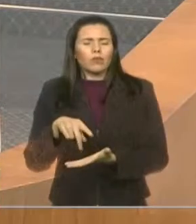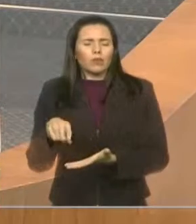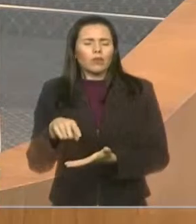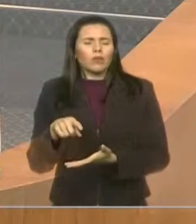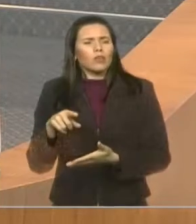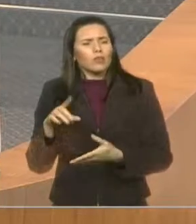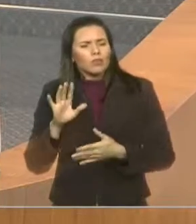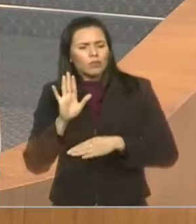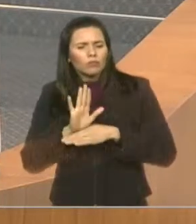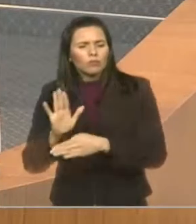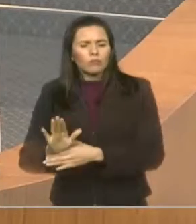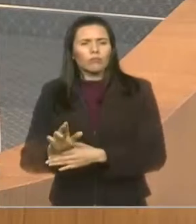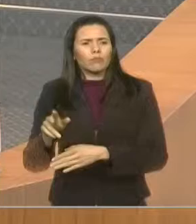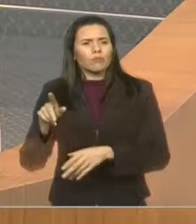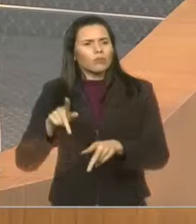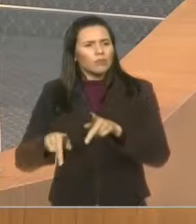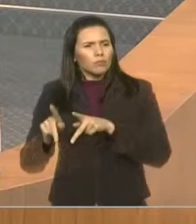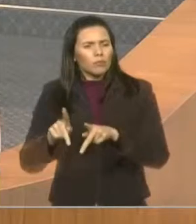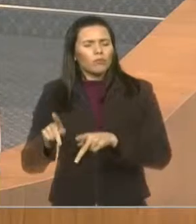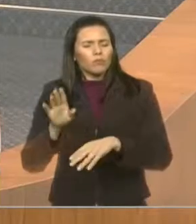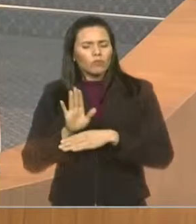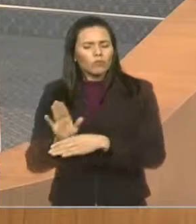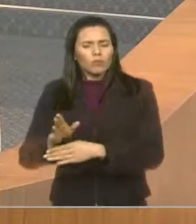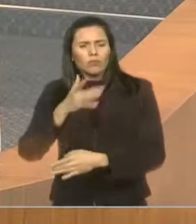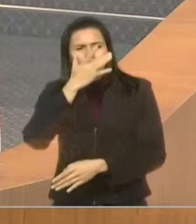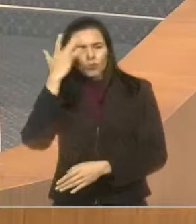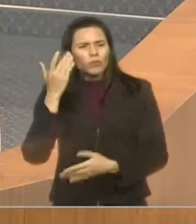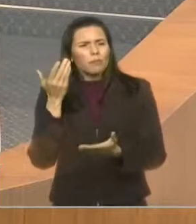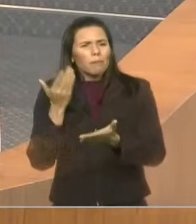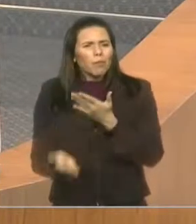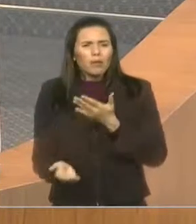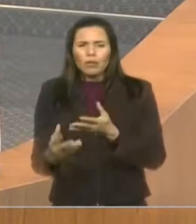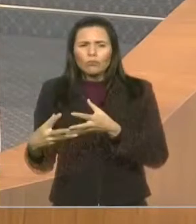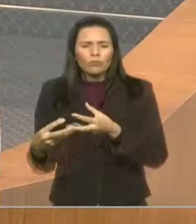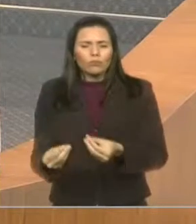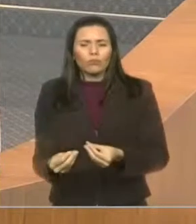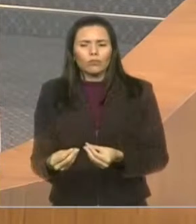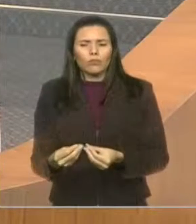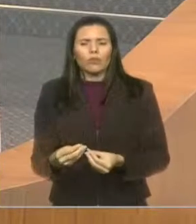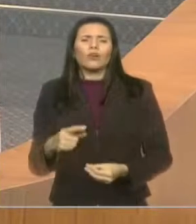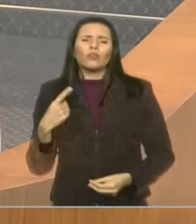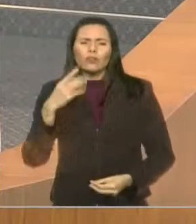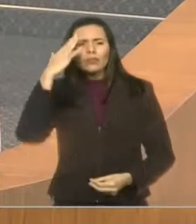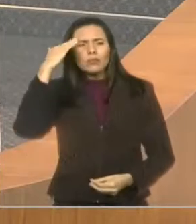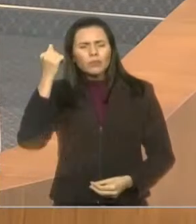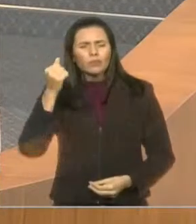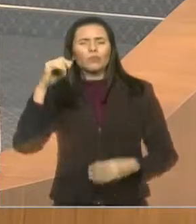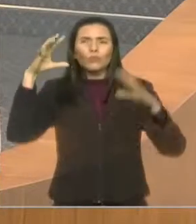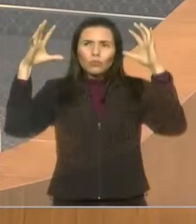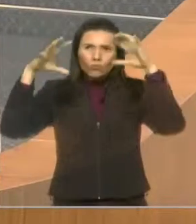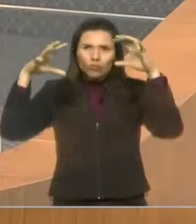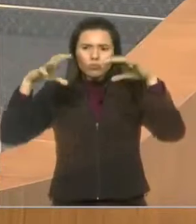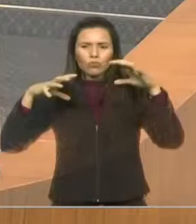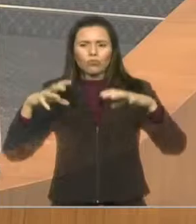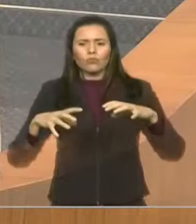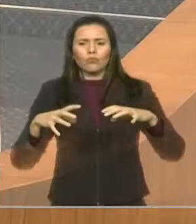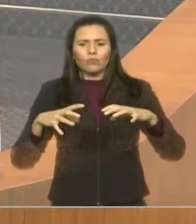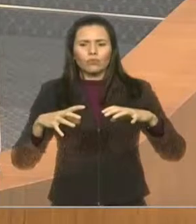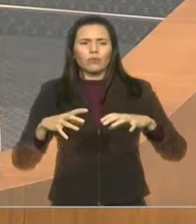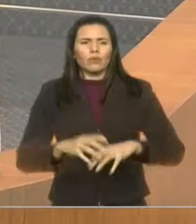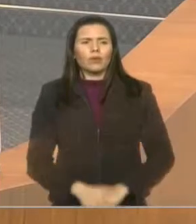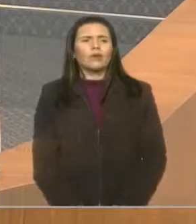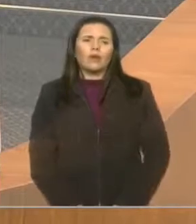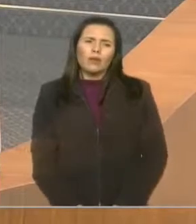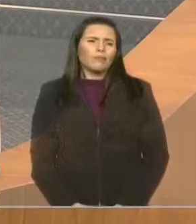lado dessas pessoas. E é claro que chuva é fator excepcional, mas desde que haja comprovação de